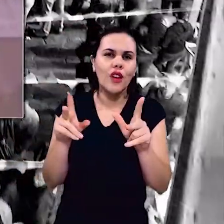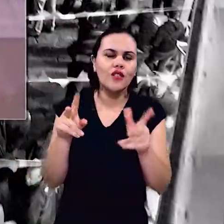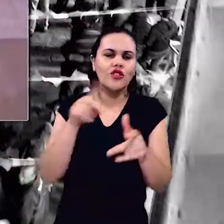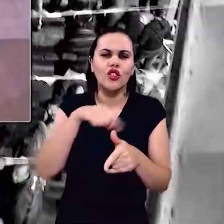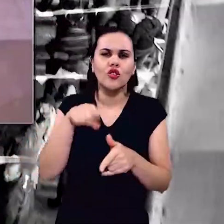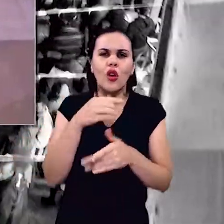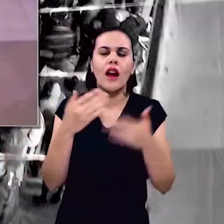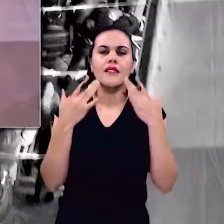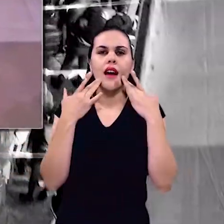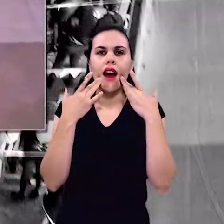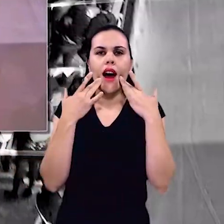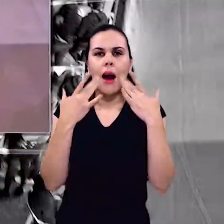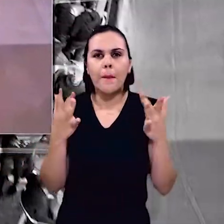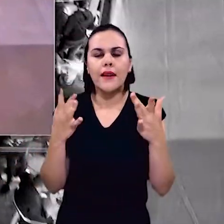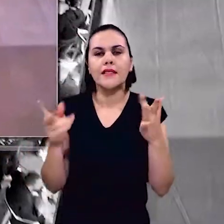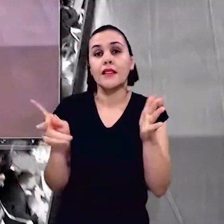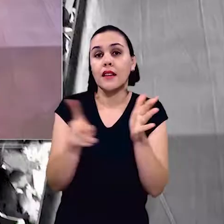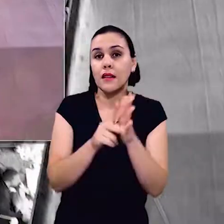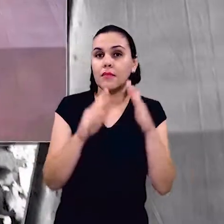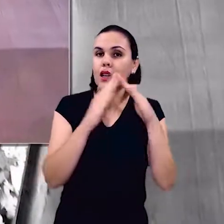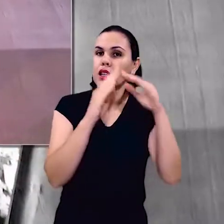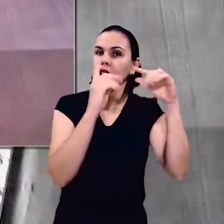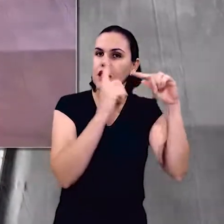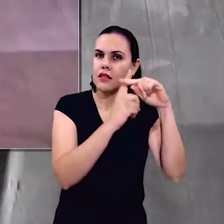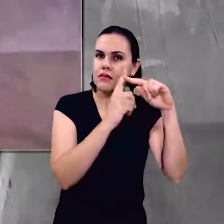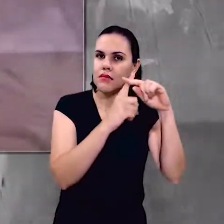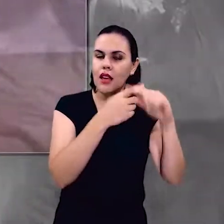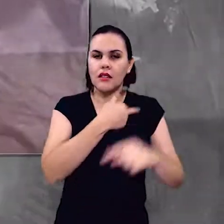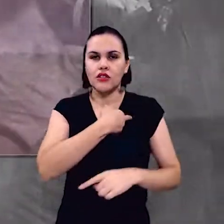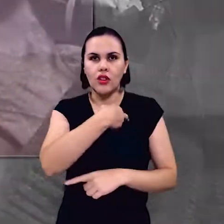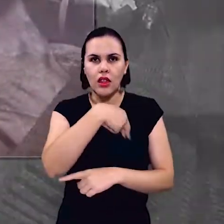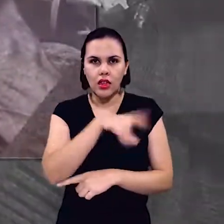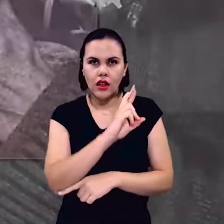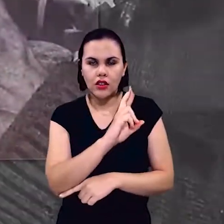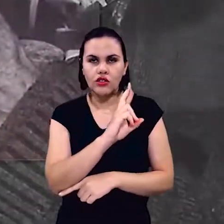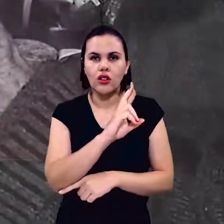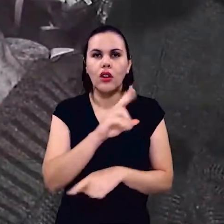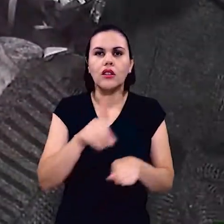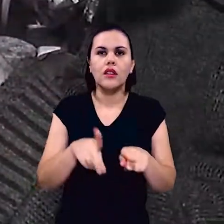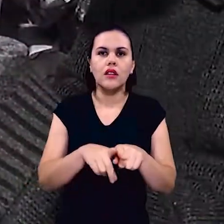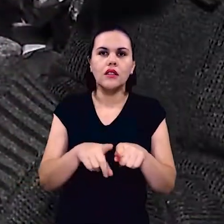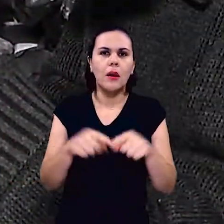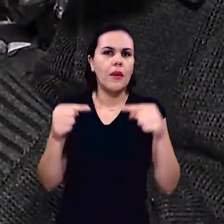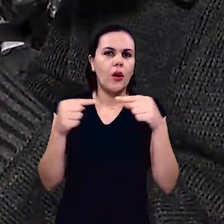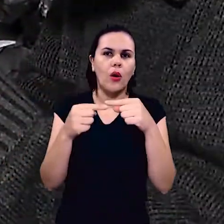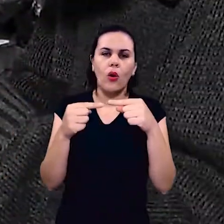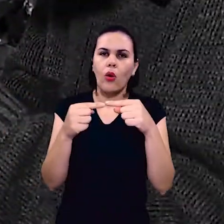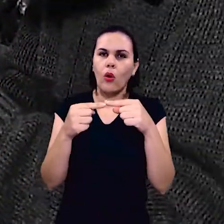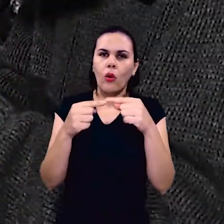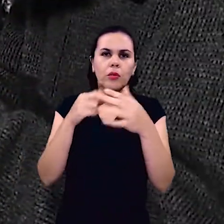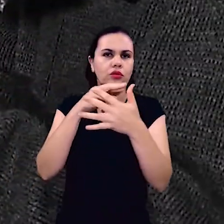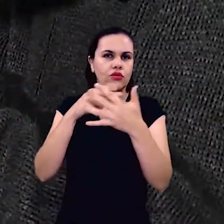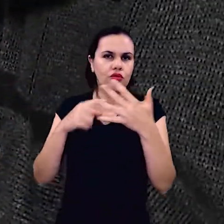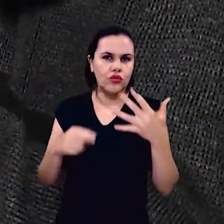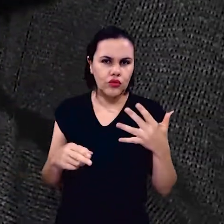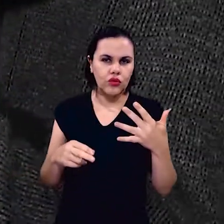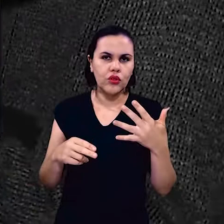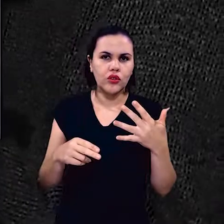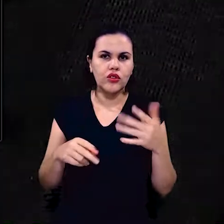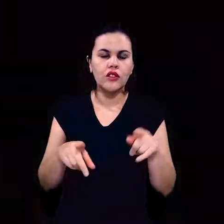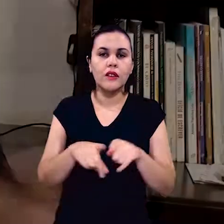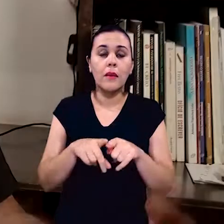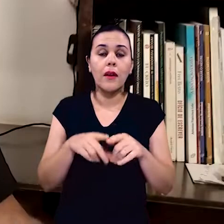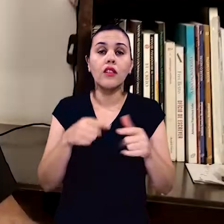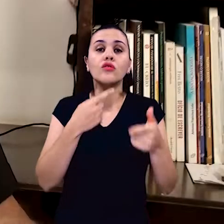tenta colocar como doutrina ou como determinada tradição religiosa. Ela abarca todos os universos, né? Principalmente